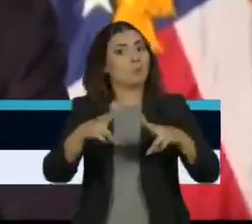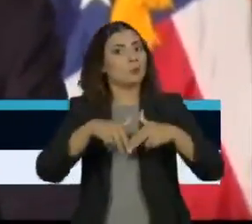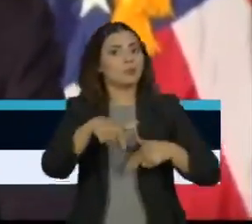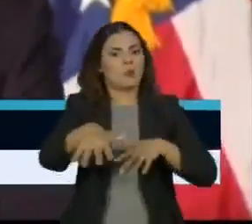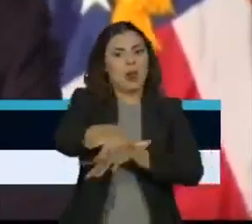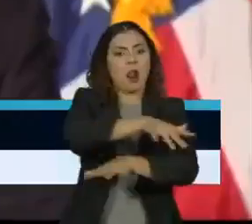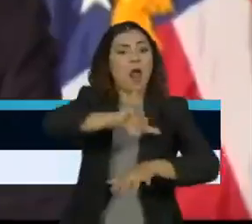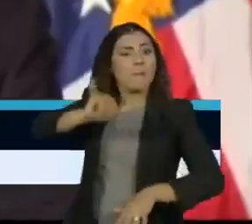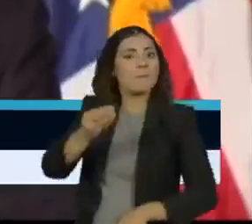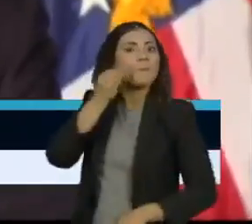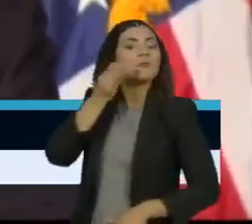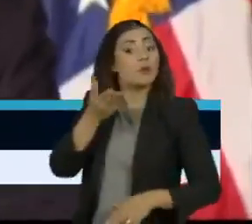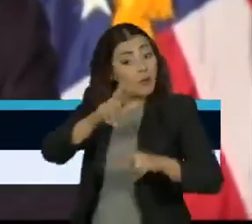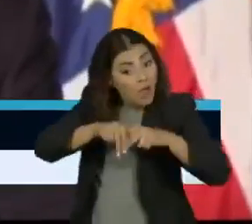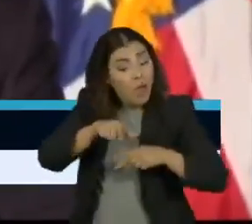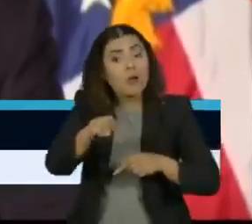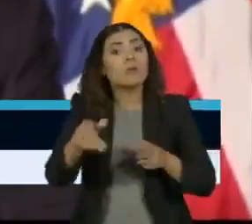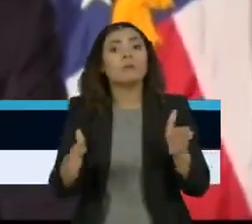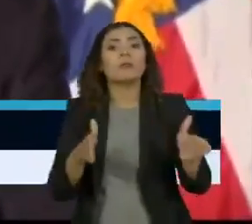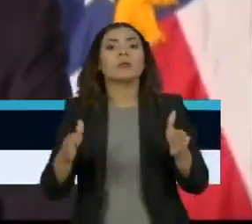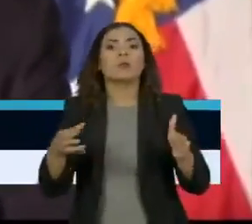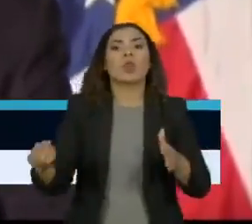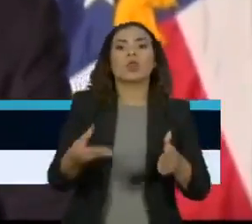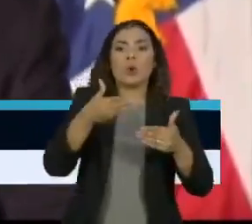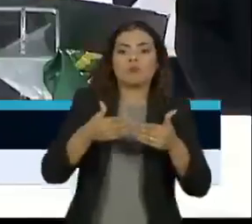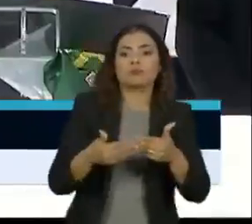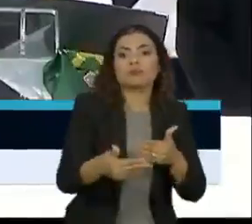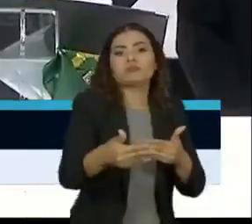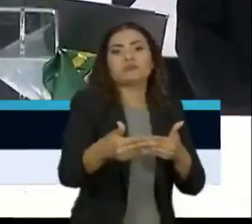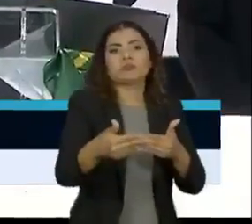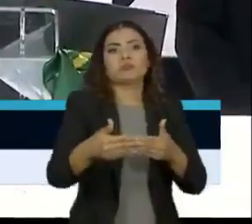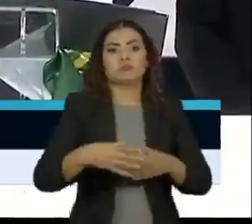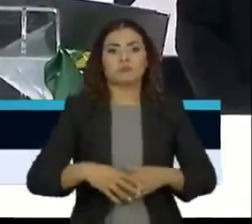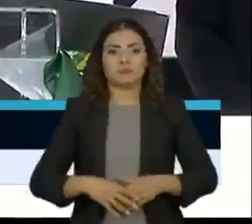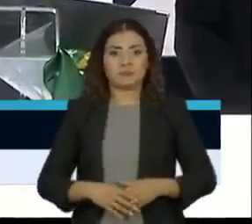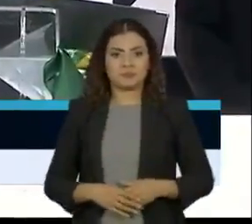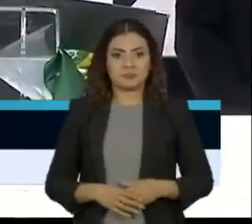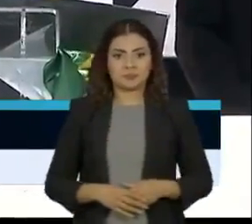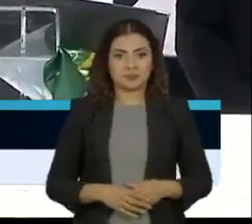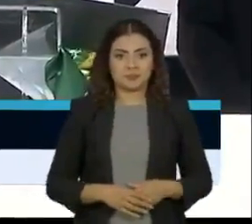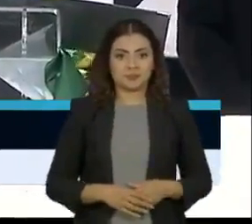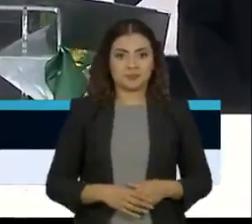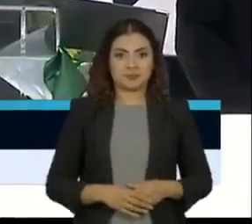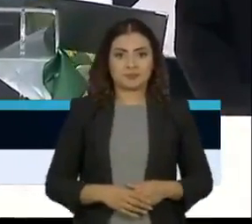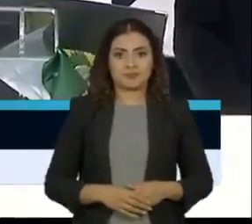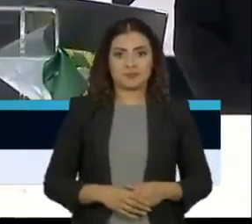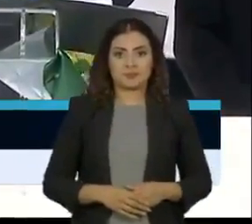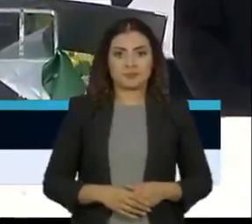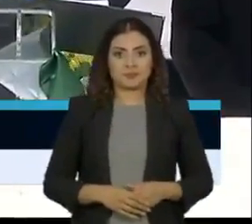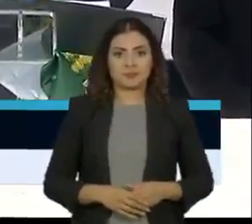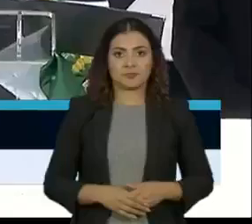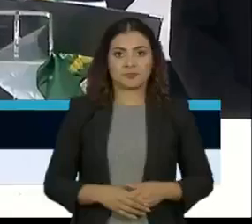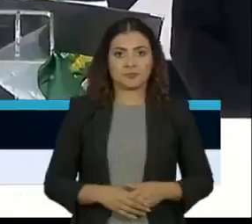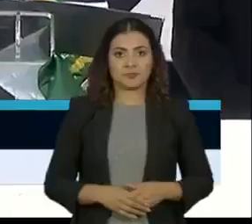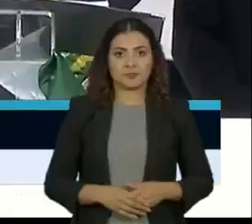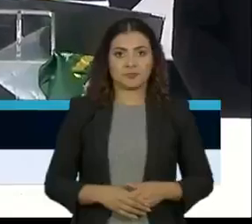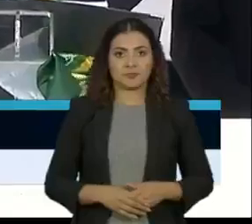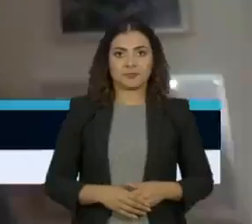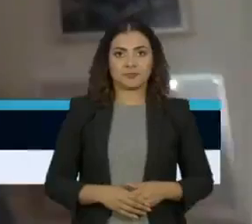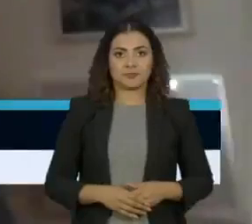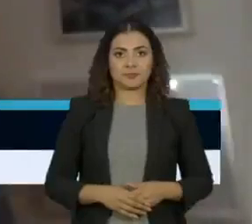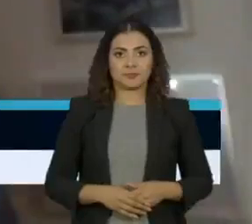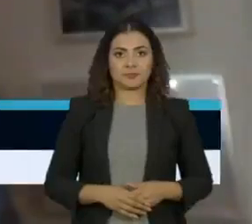figurino. Era a ascensão do novo populismo. Brasil acima de tudo, Deus acima de